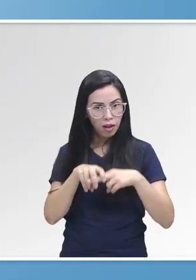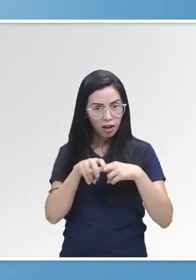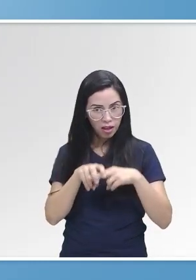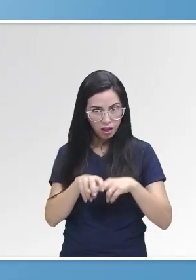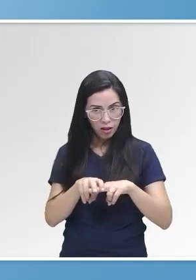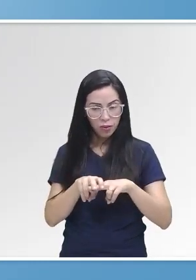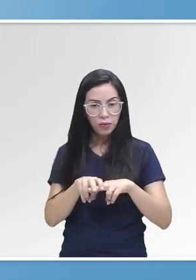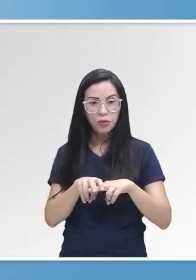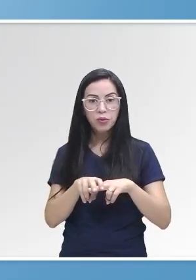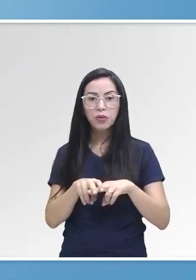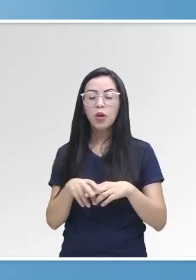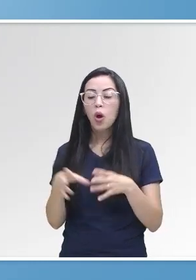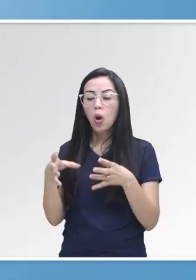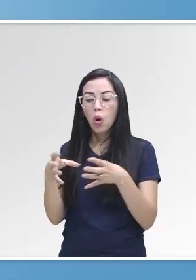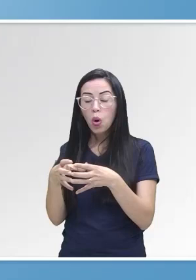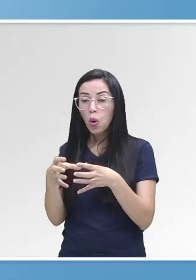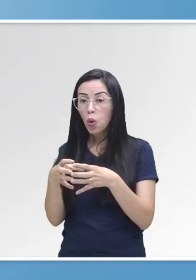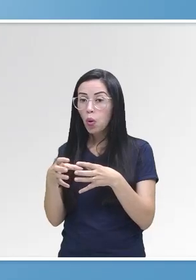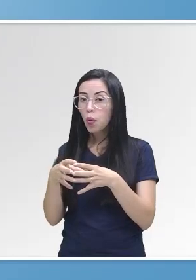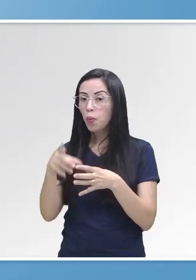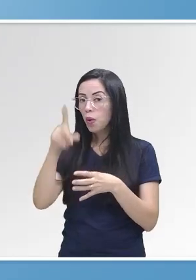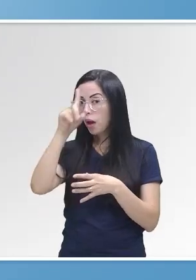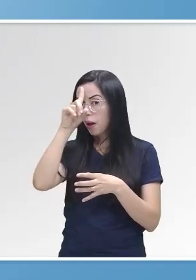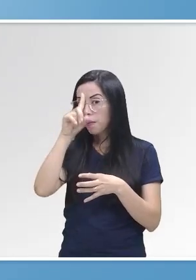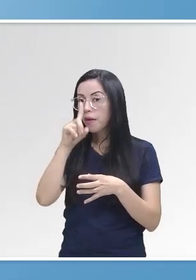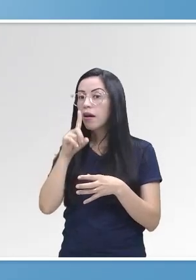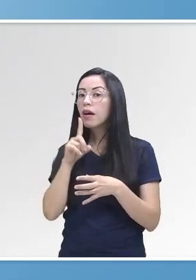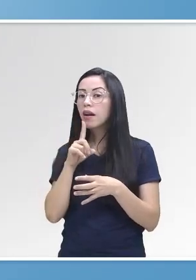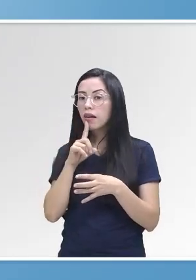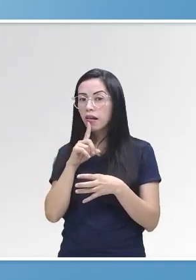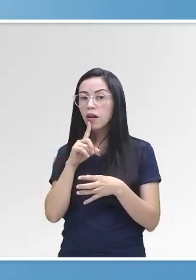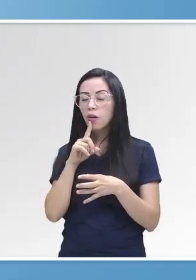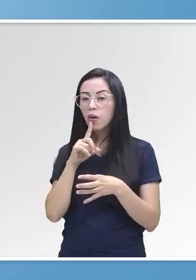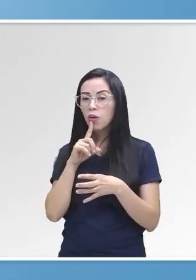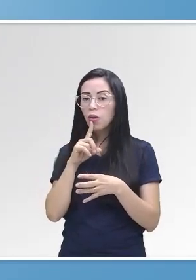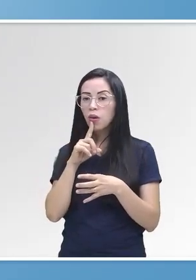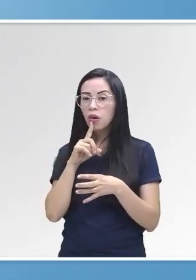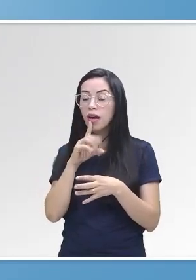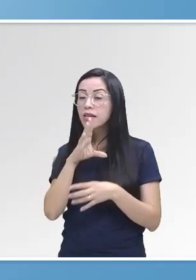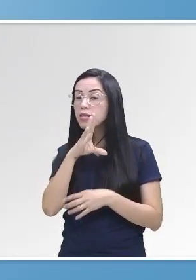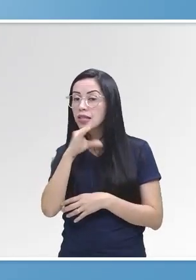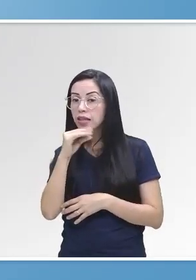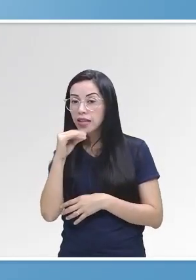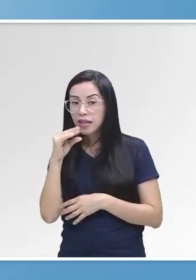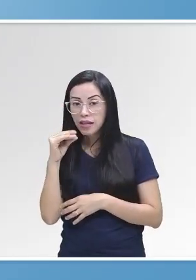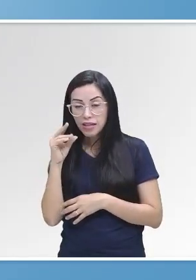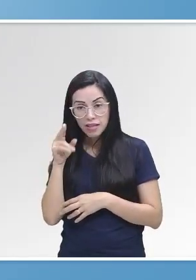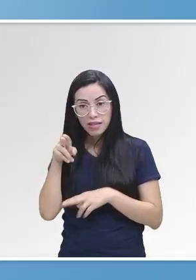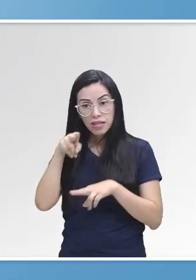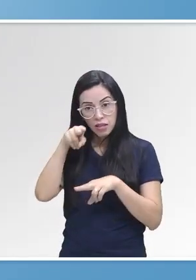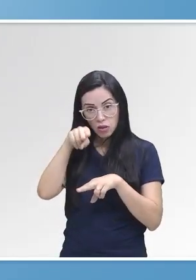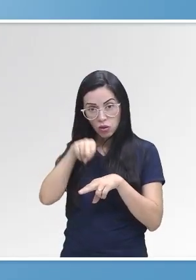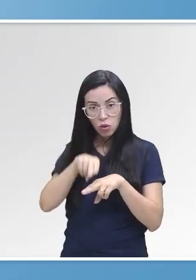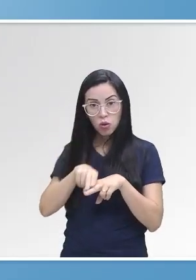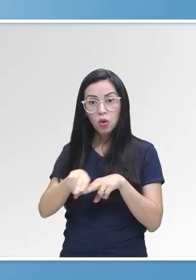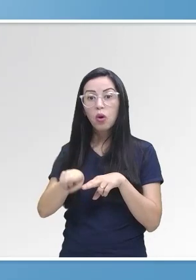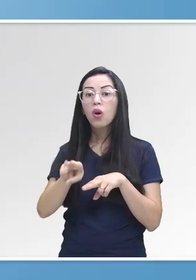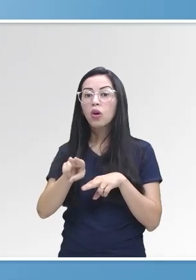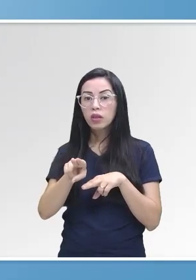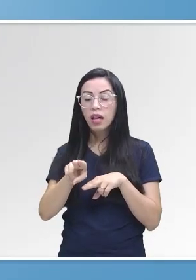7 bloquinhos amarelos Para representar as crianças no escorregador